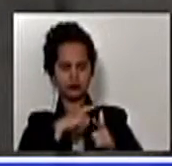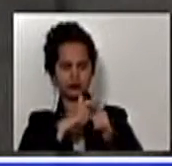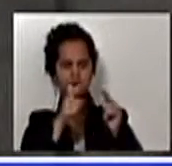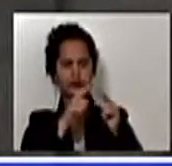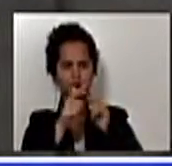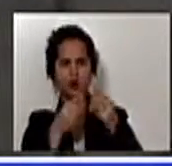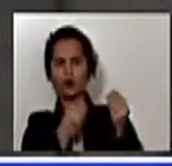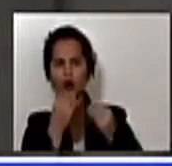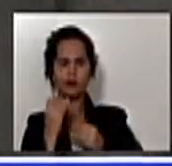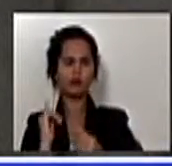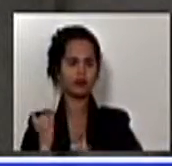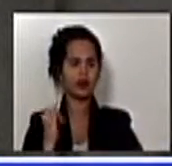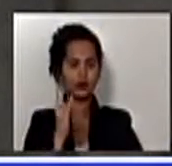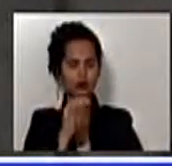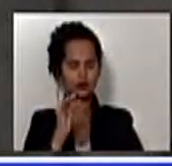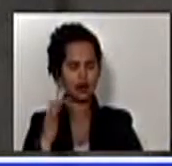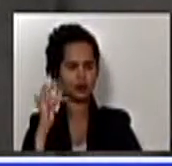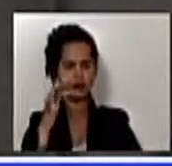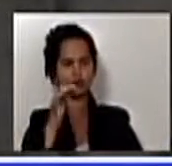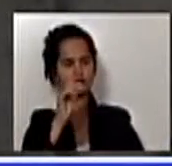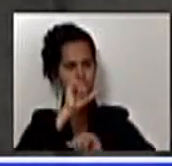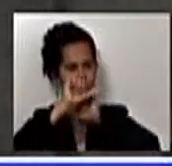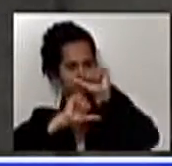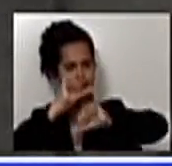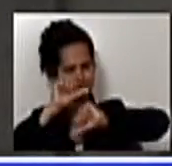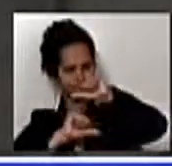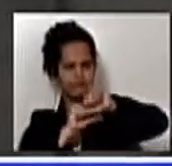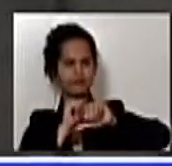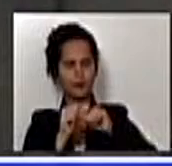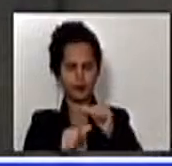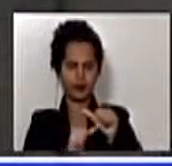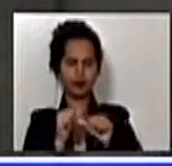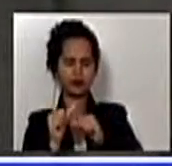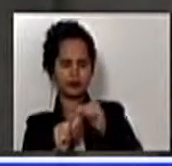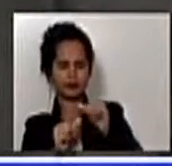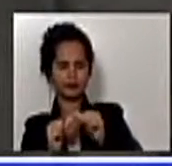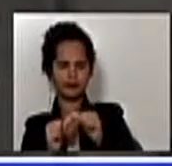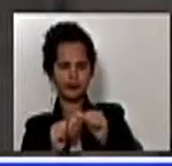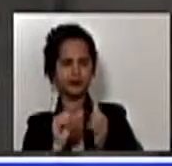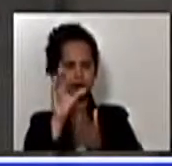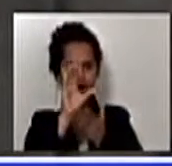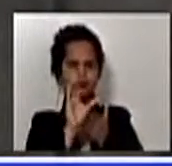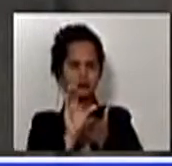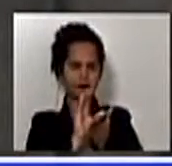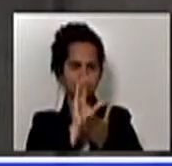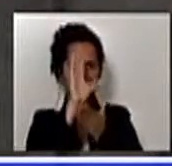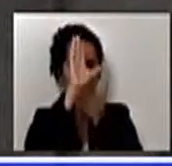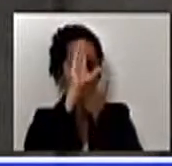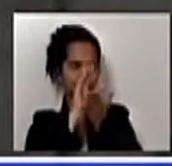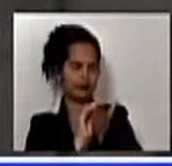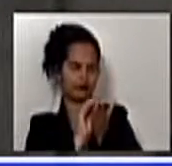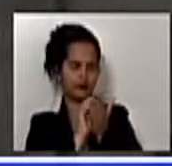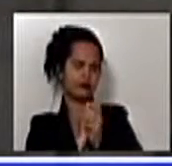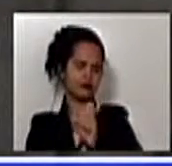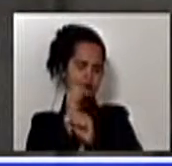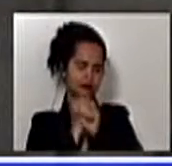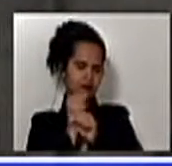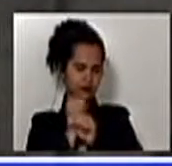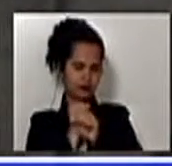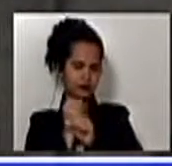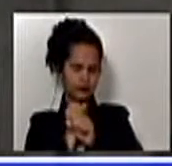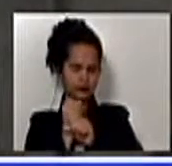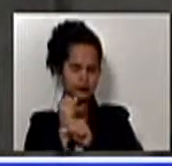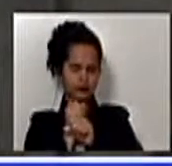das tecnologias, fazendo com que a arrecadação desse segmento a cada ano diminua. Né? A gente